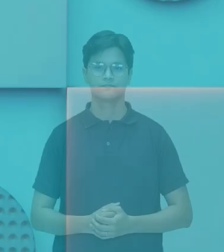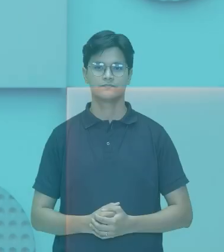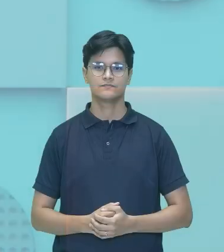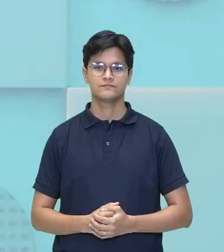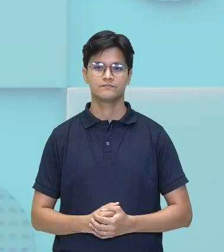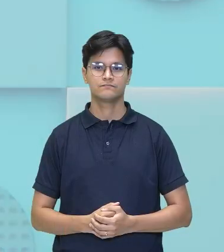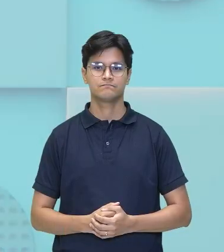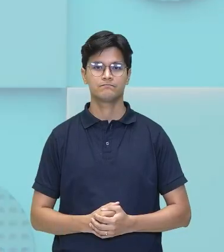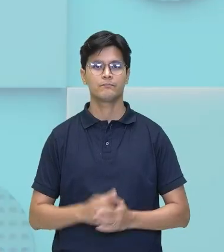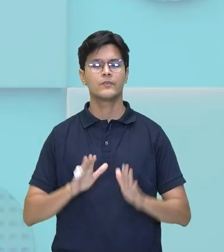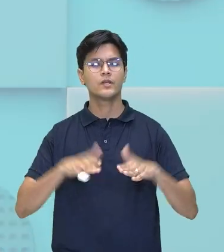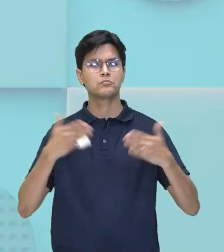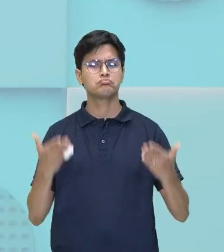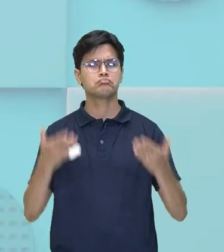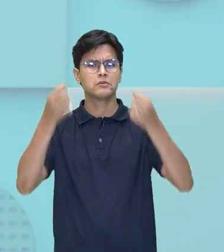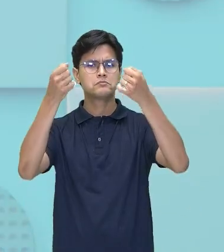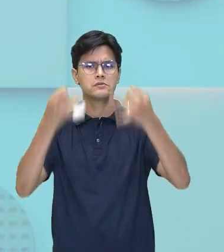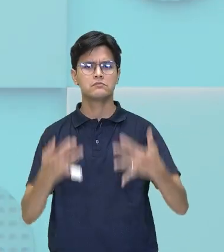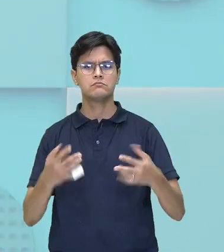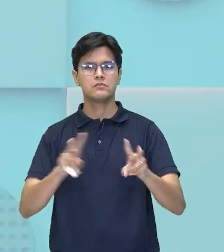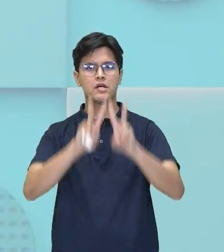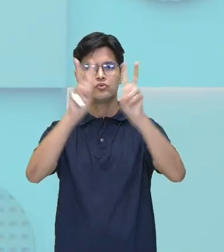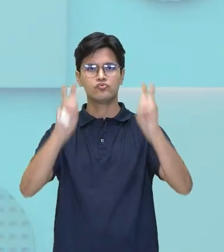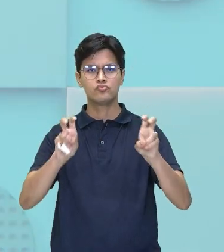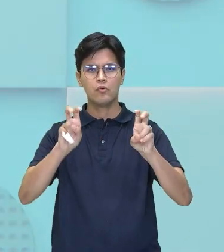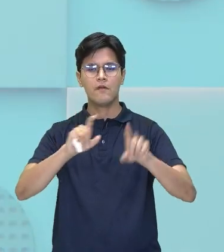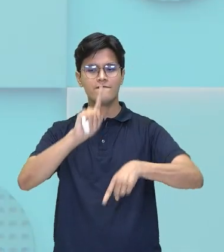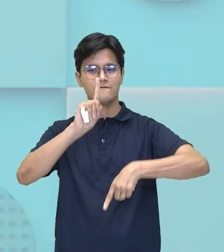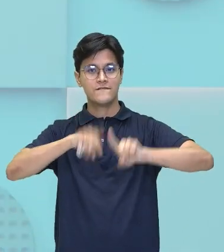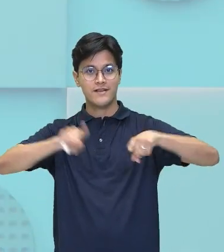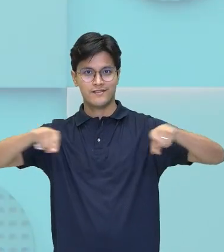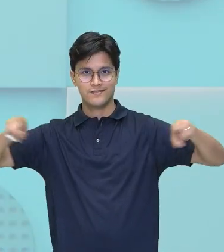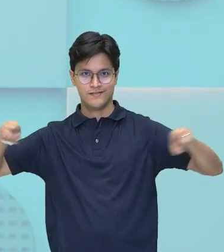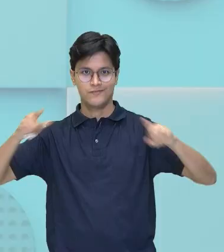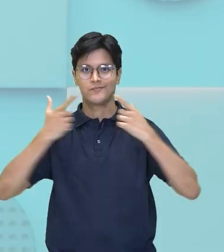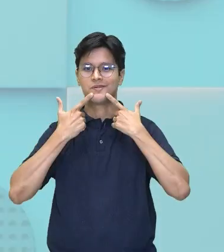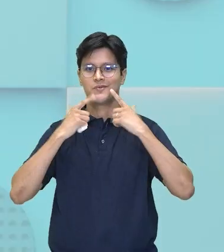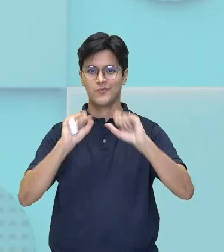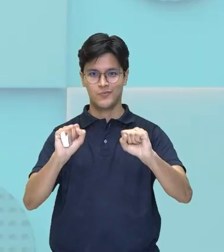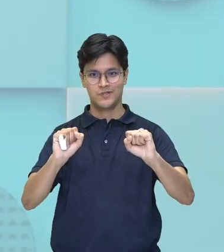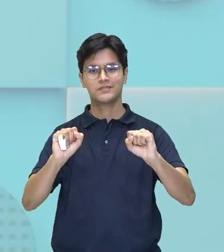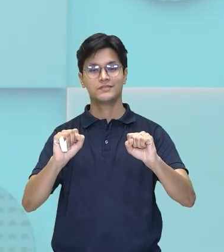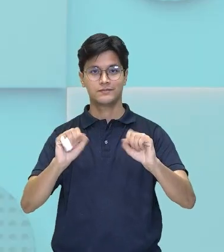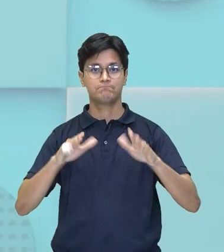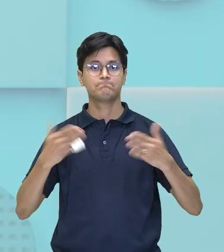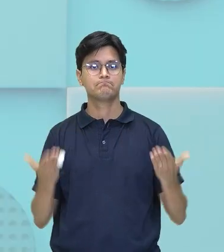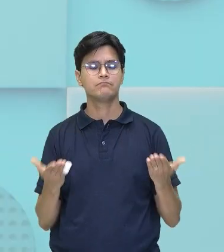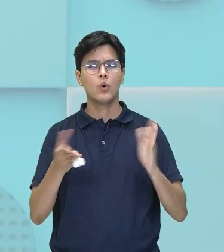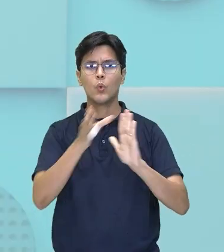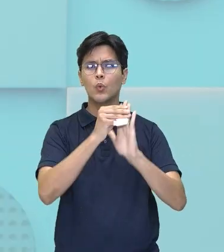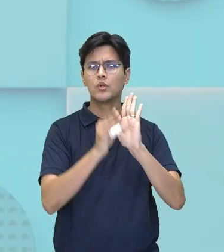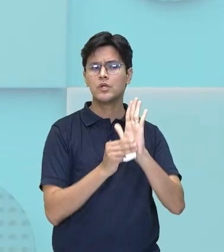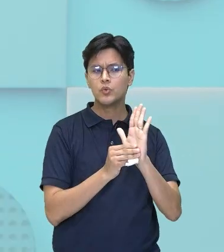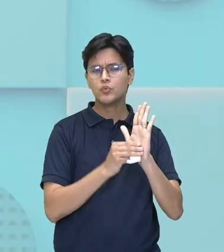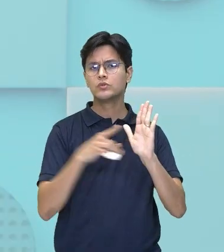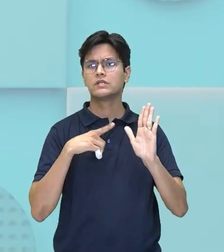Muito bem, vamos falar sobre variação linguística. Dentro do conteúdo, nós vamos ver o que?